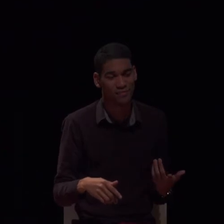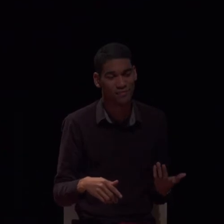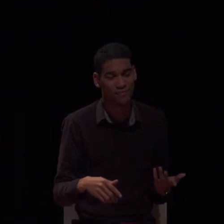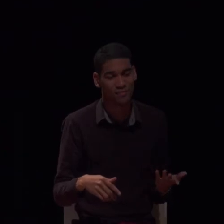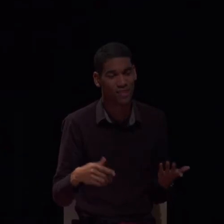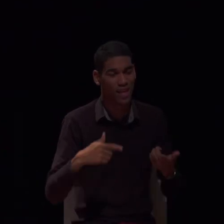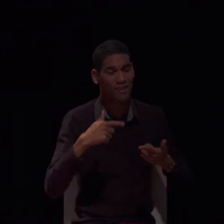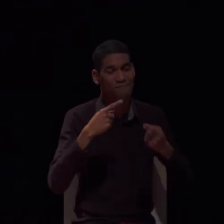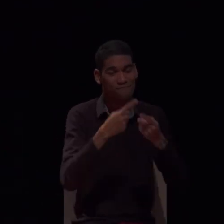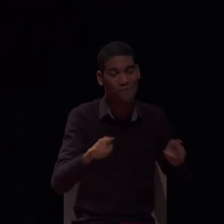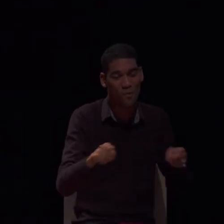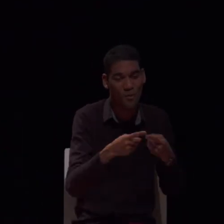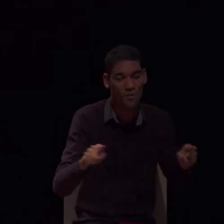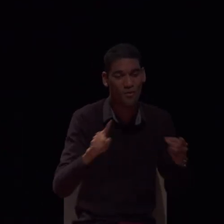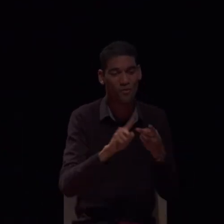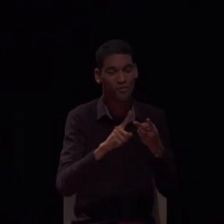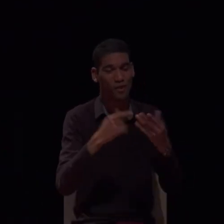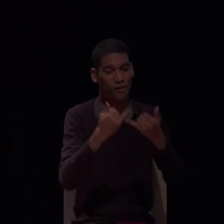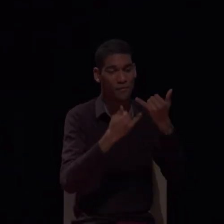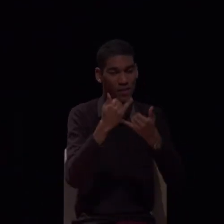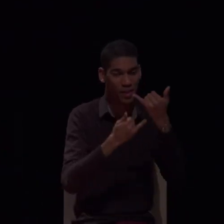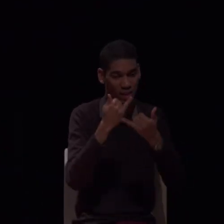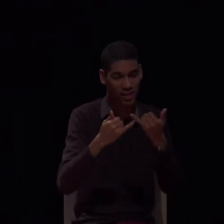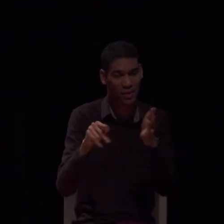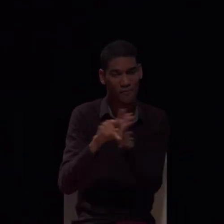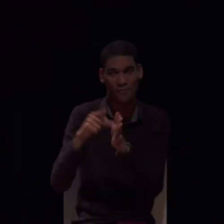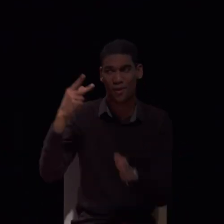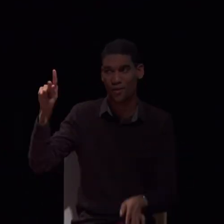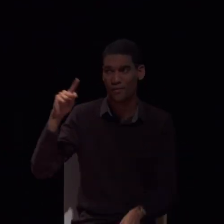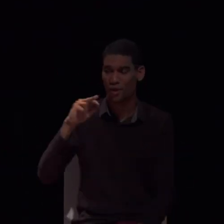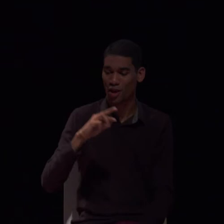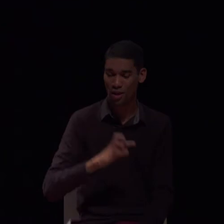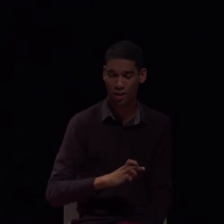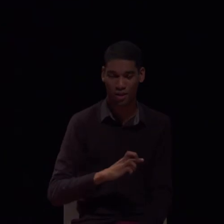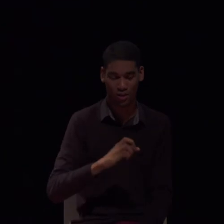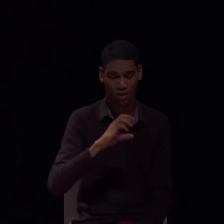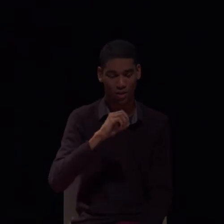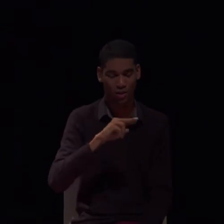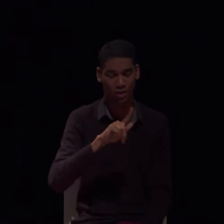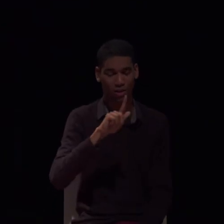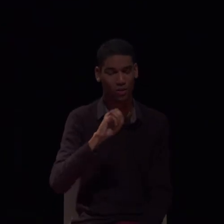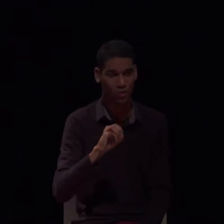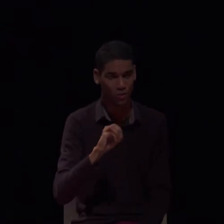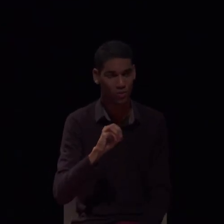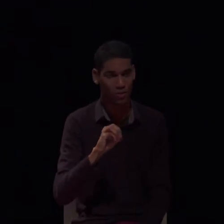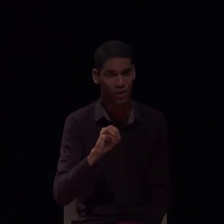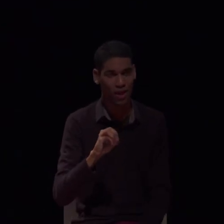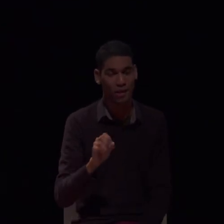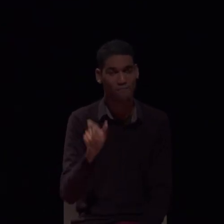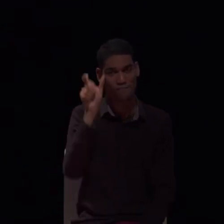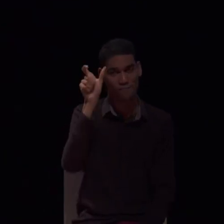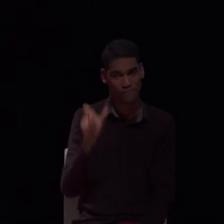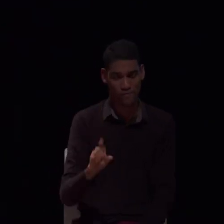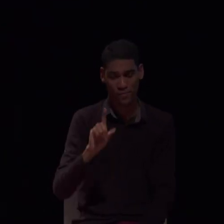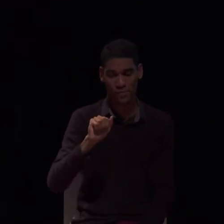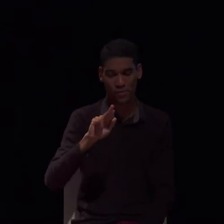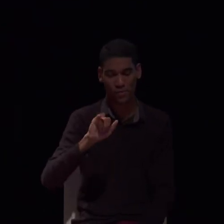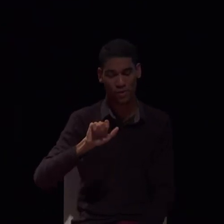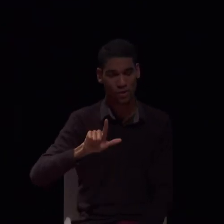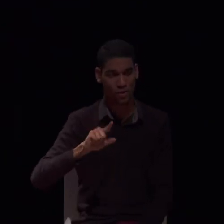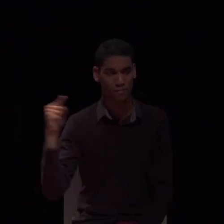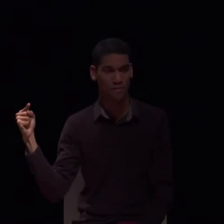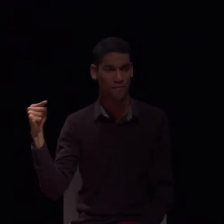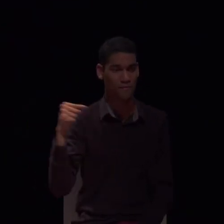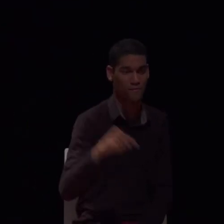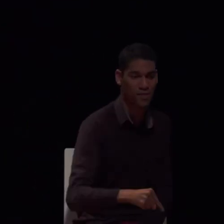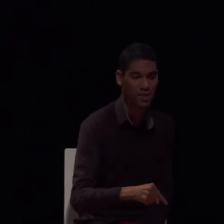músicas histórias e brincadeiras do congo com 11 com daniel essa lua que é um congolês que veio pra cá ea